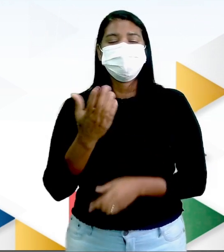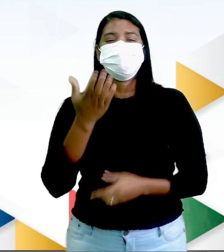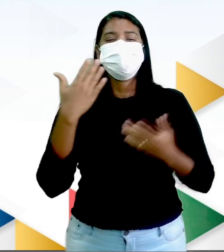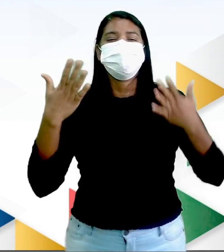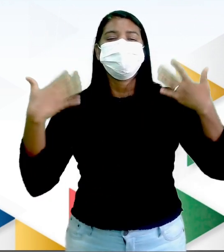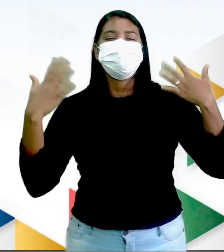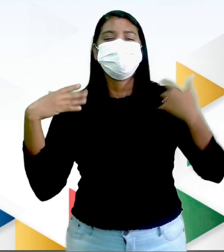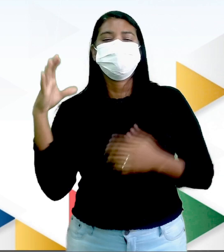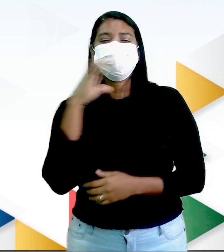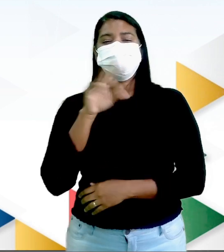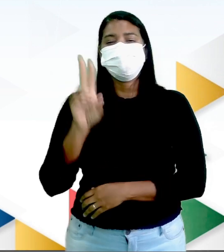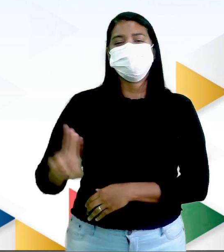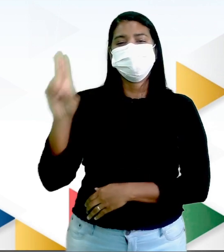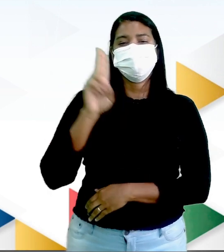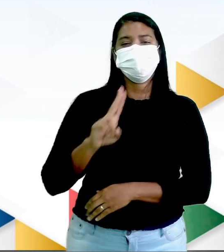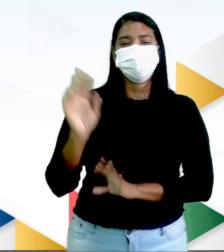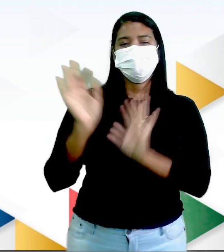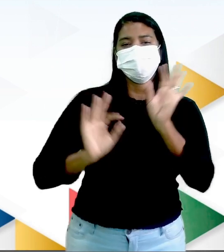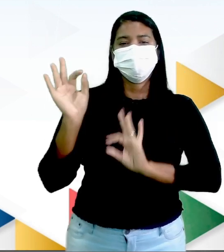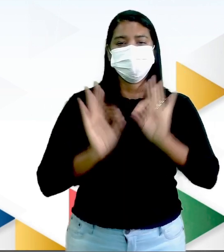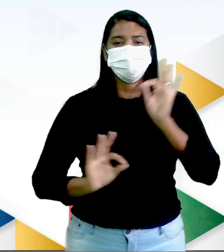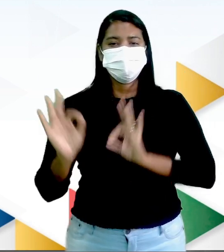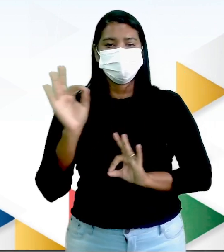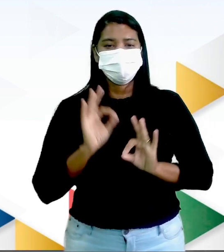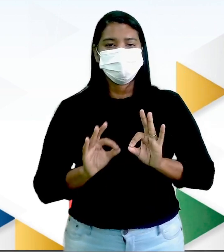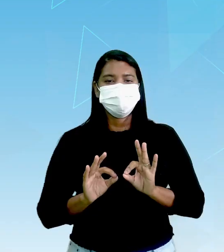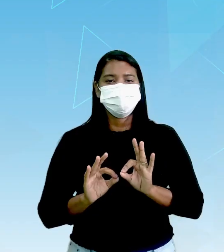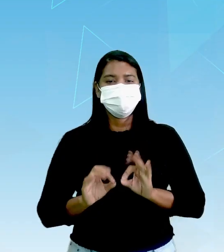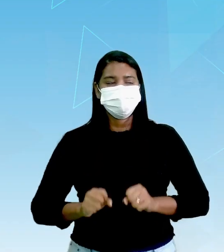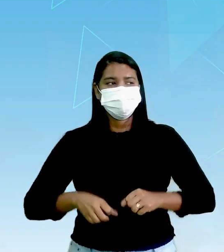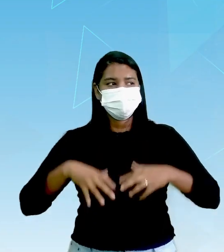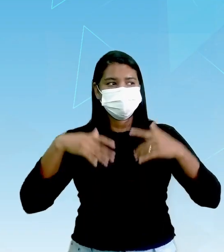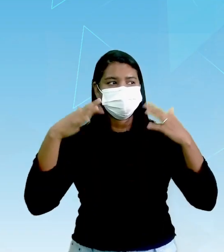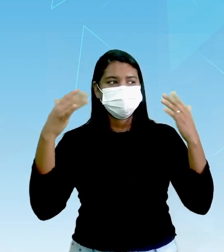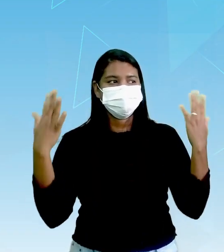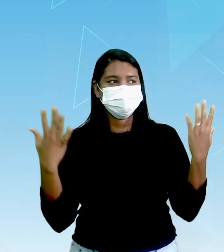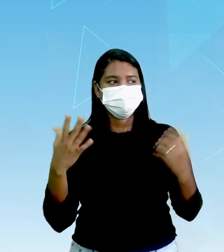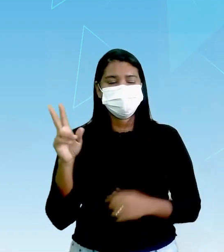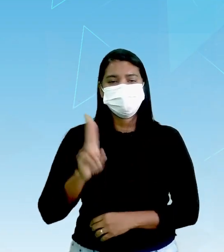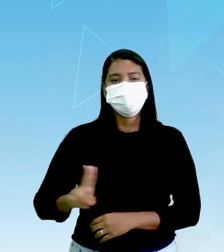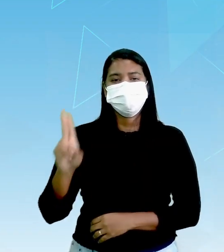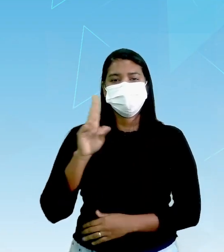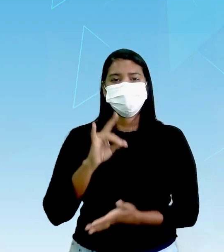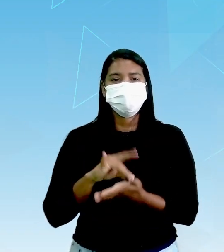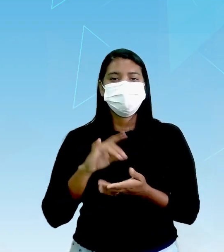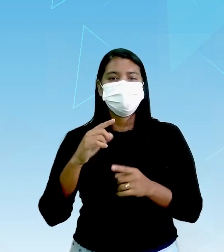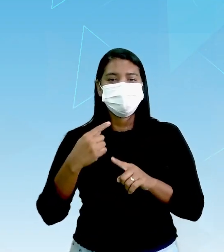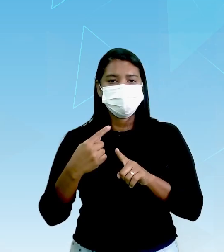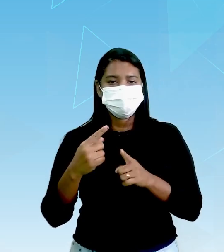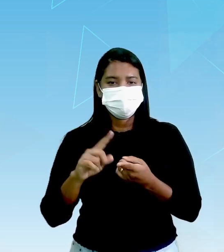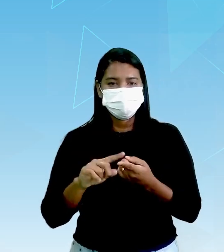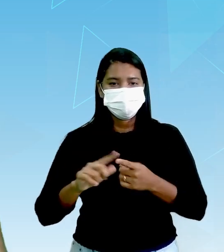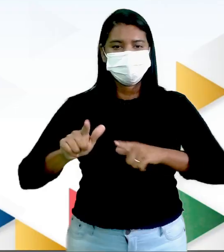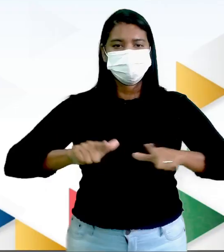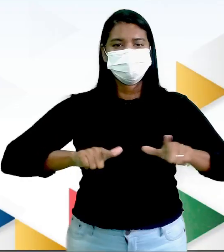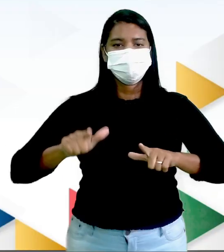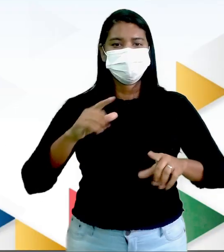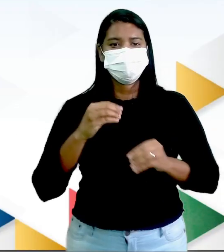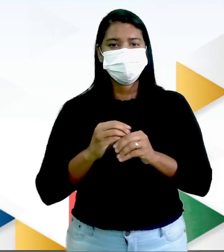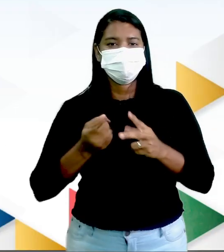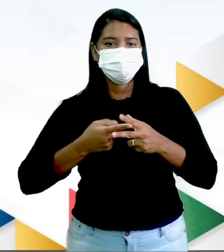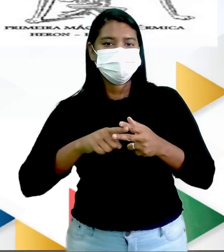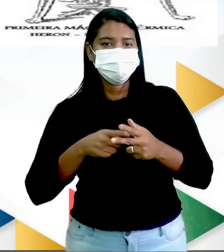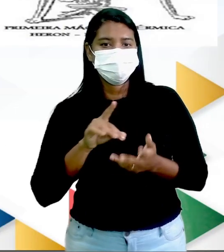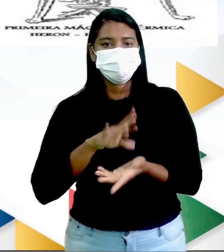poderia ser utilizado para produzir vapor e que este poderia ser empregado para desempenhar trabalho